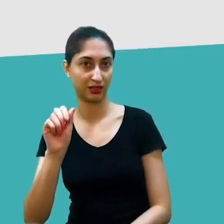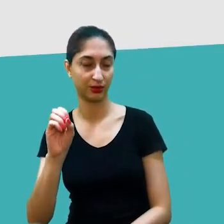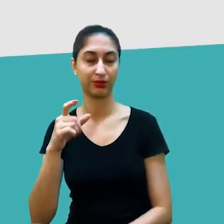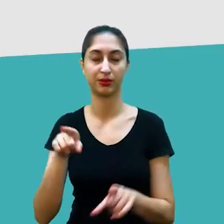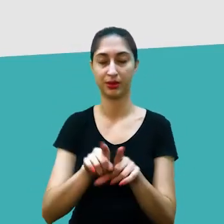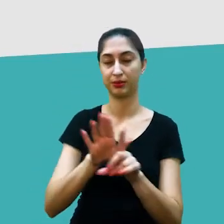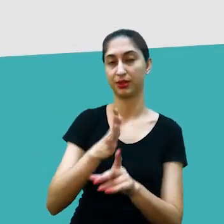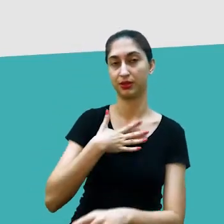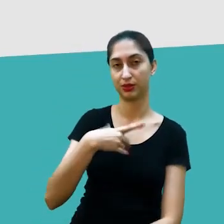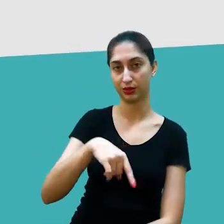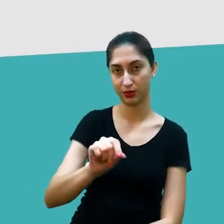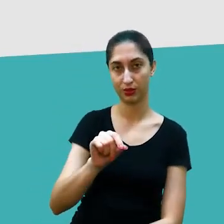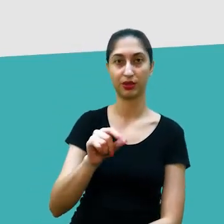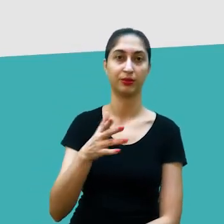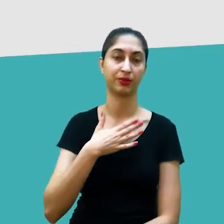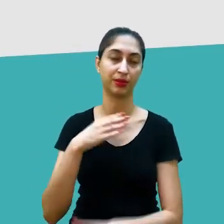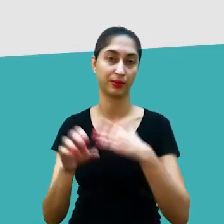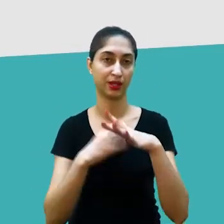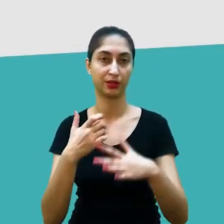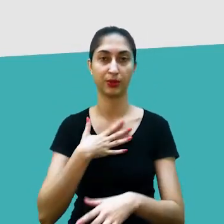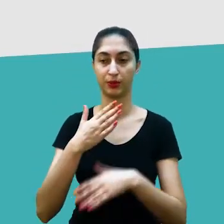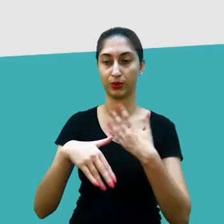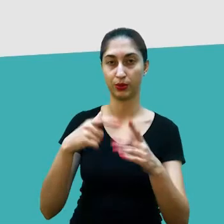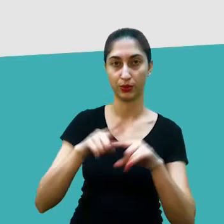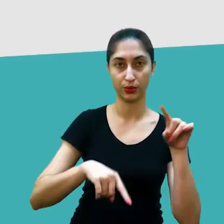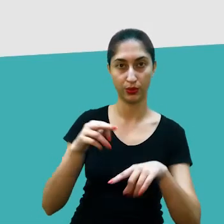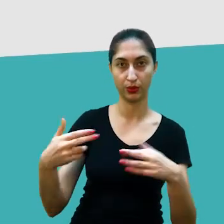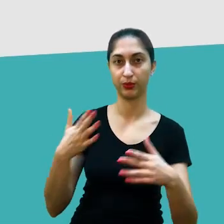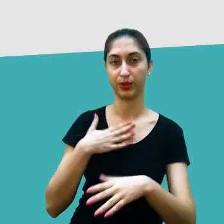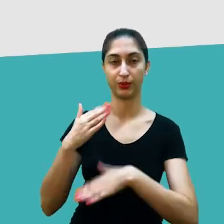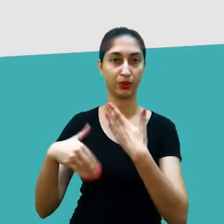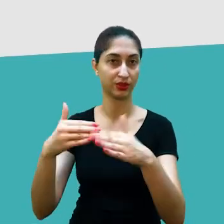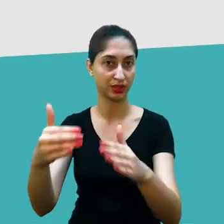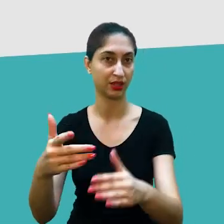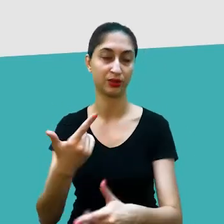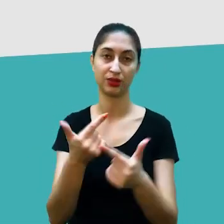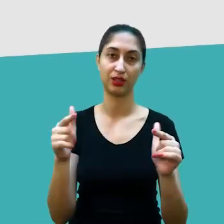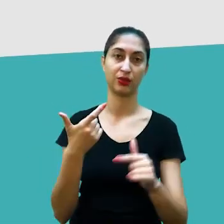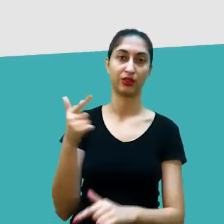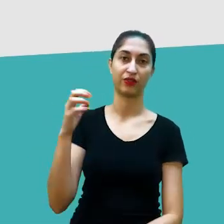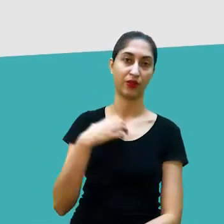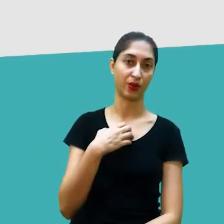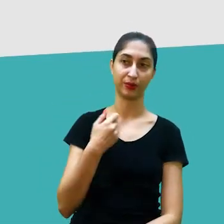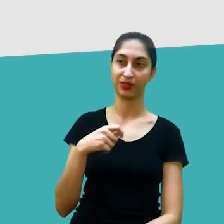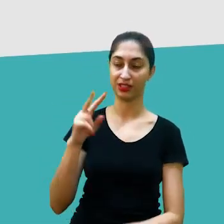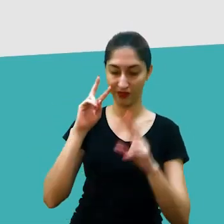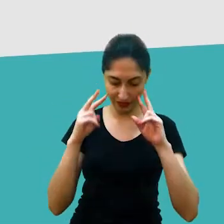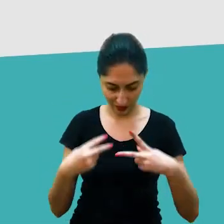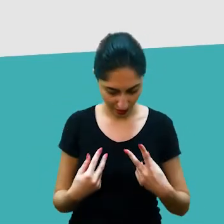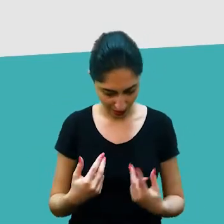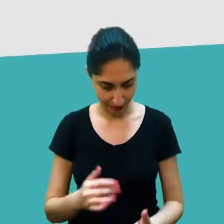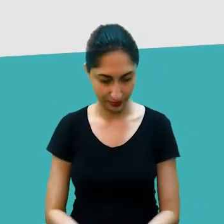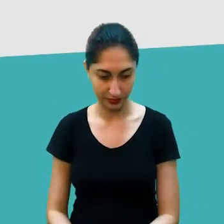minha escolha na minha empresa, do produto que eu faço, do processo que eu uso. Não tem outra saída, Rô. É olhar para dentro da gente